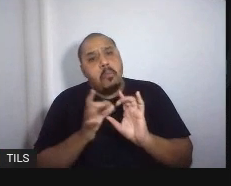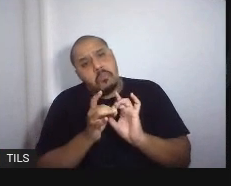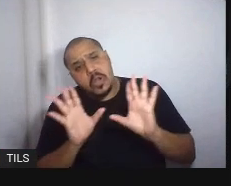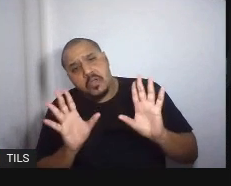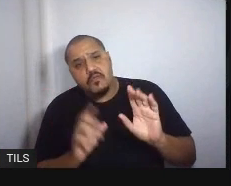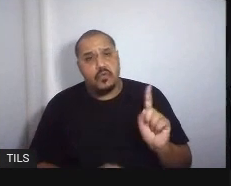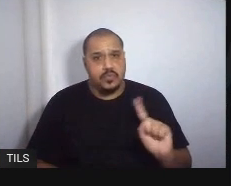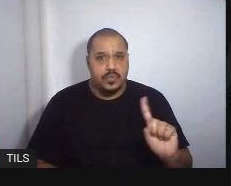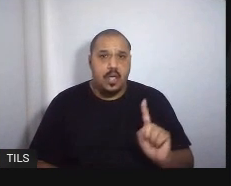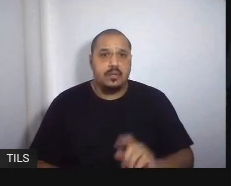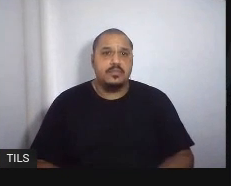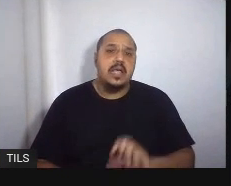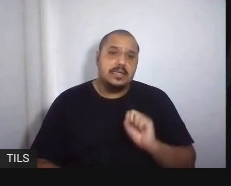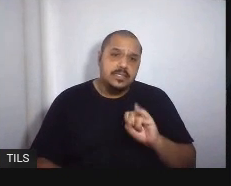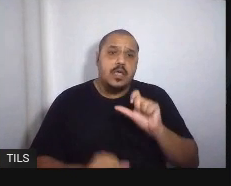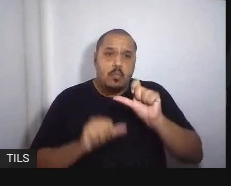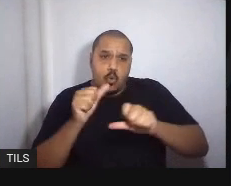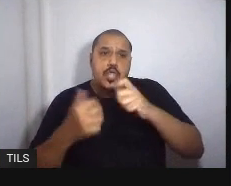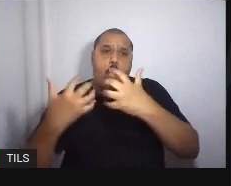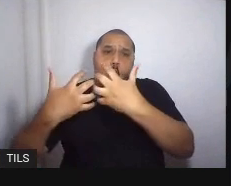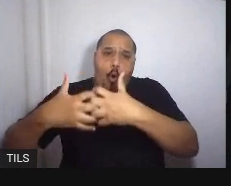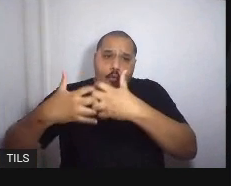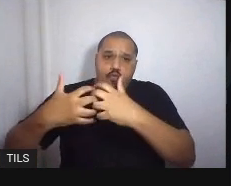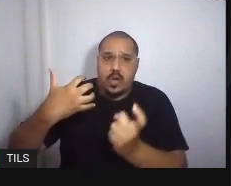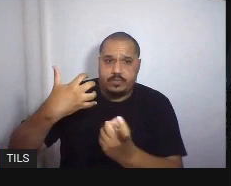rodinha de configurações da sala